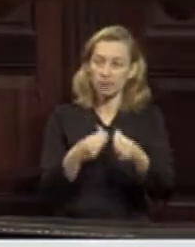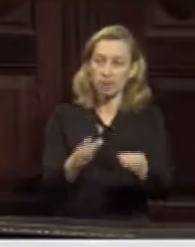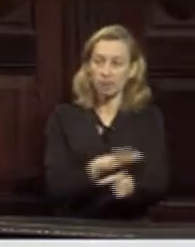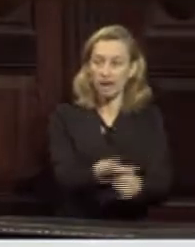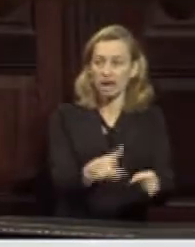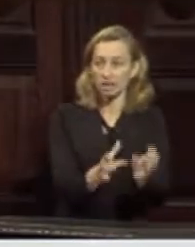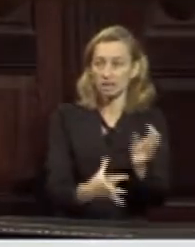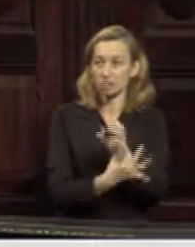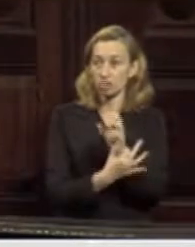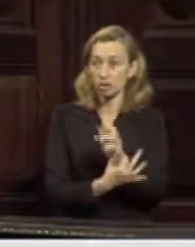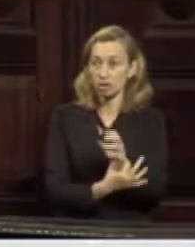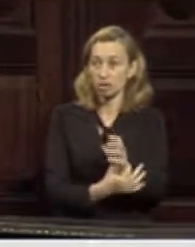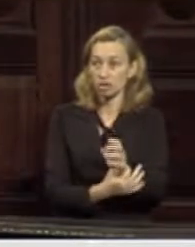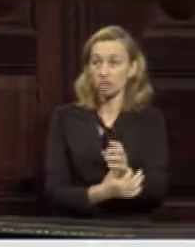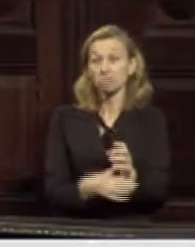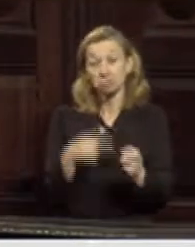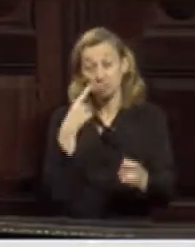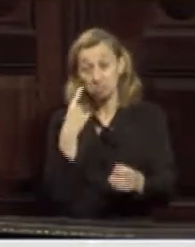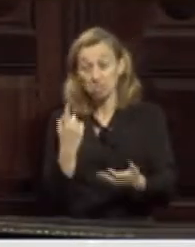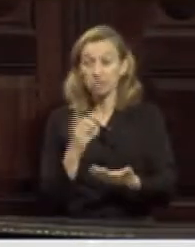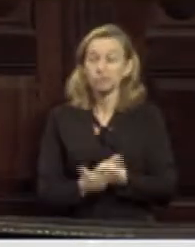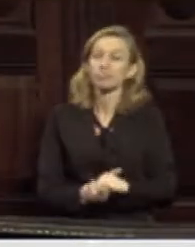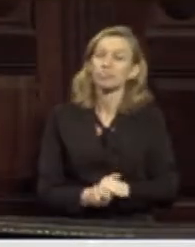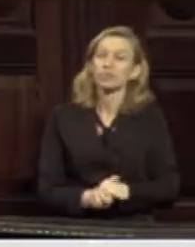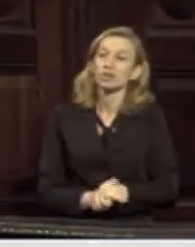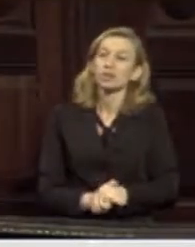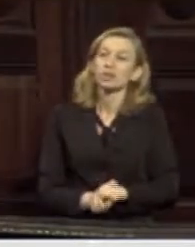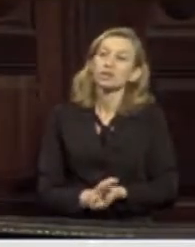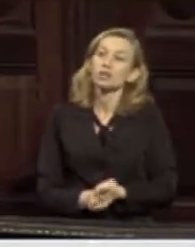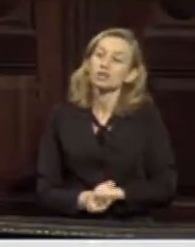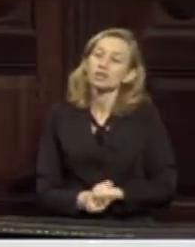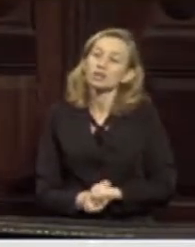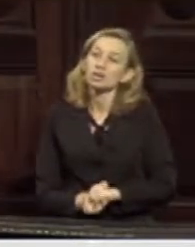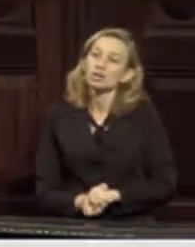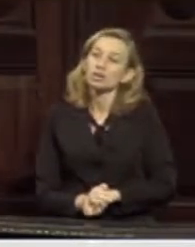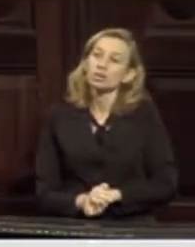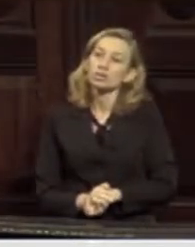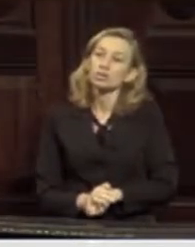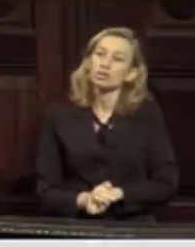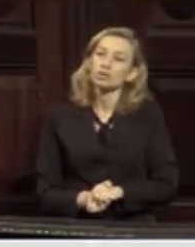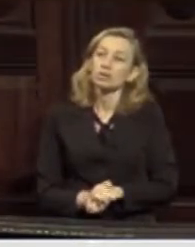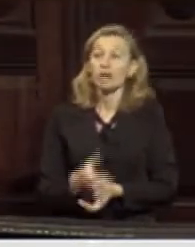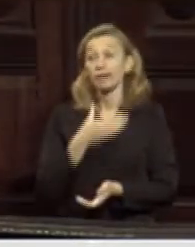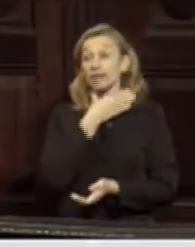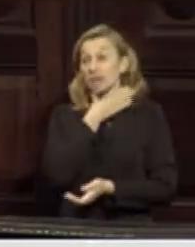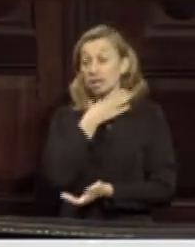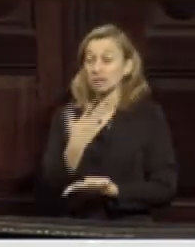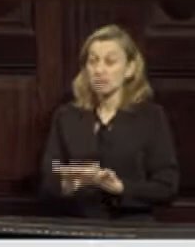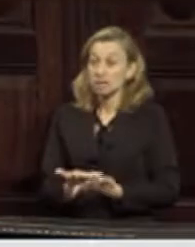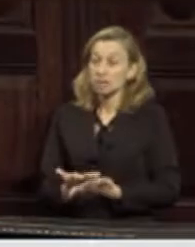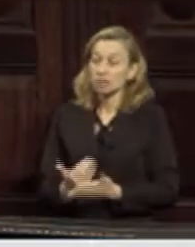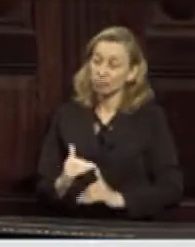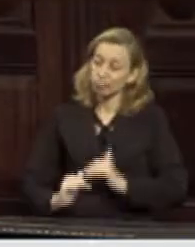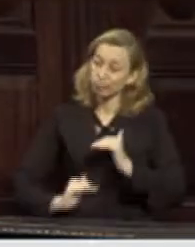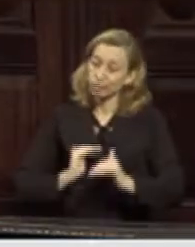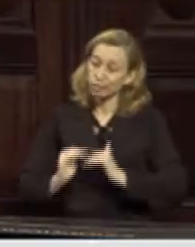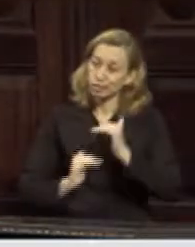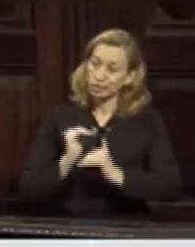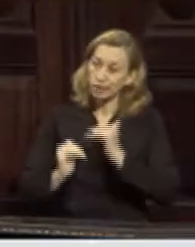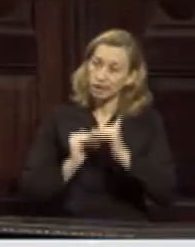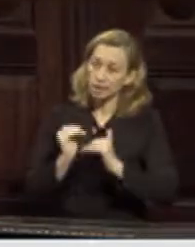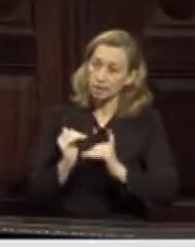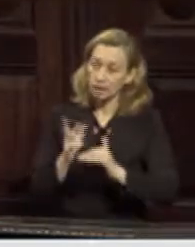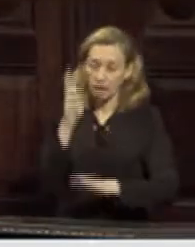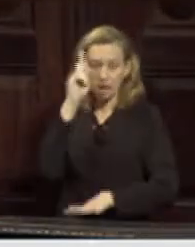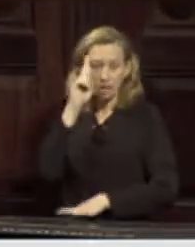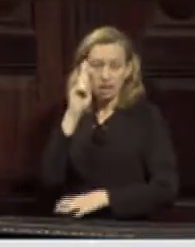bilhões de reais foram liberados, o que é gravíssimo, o que coloca em risco esse processo. Isso é uma